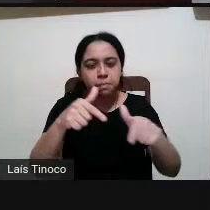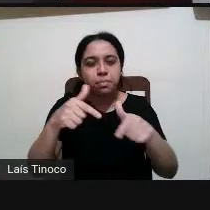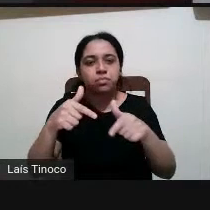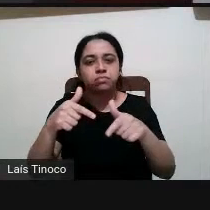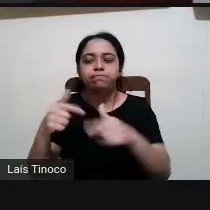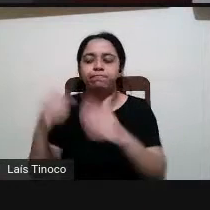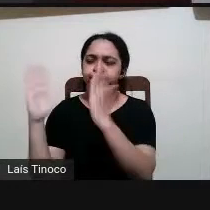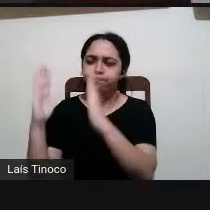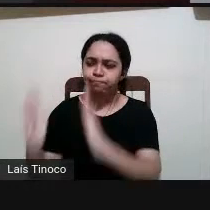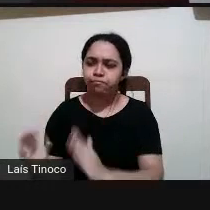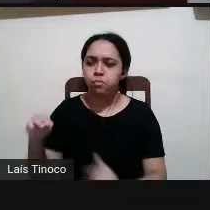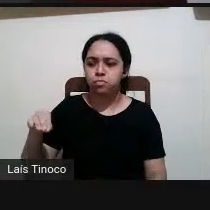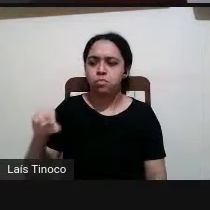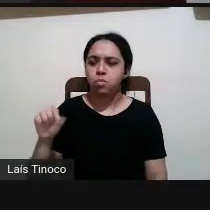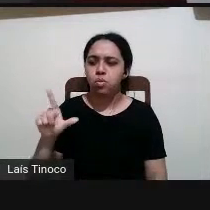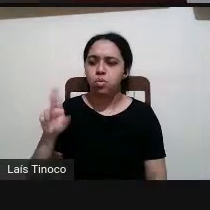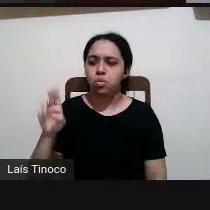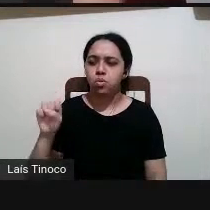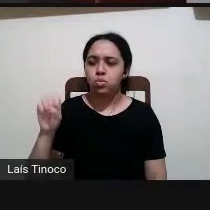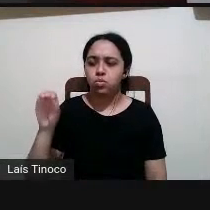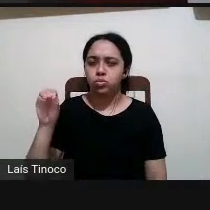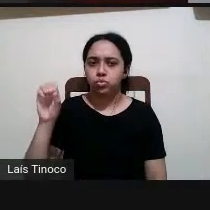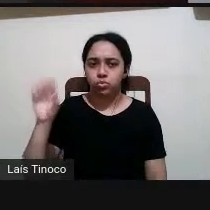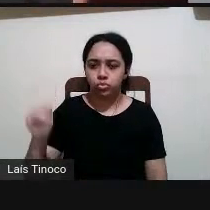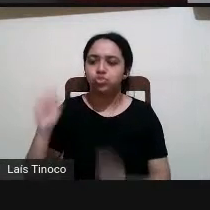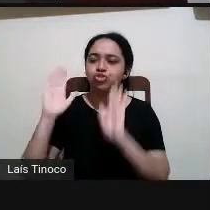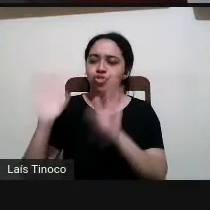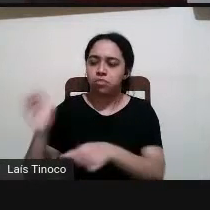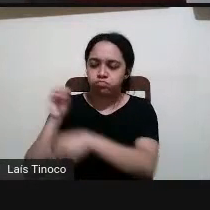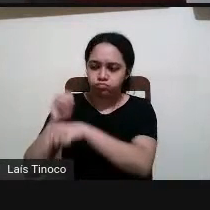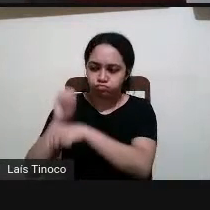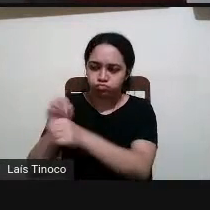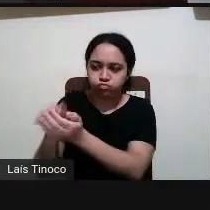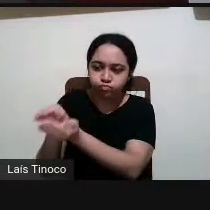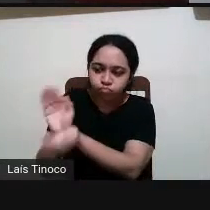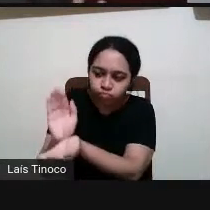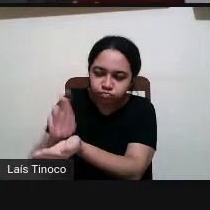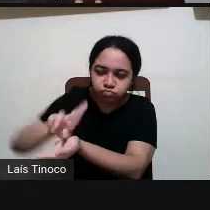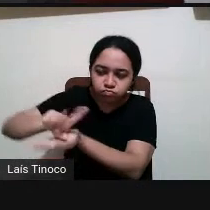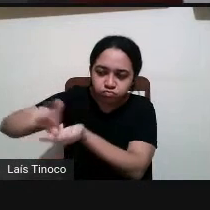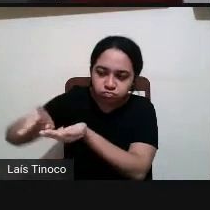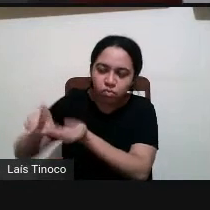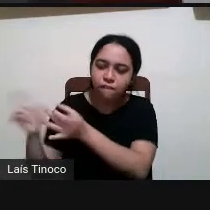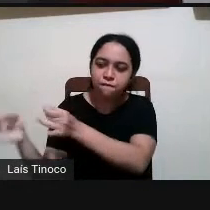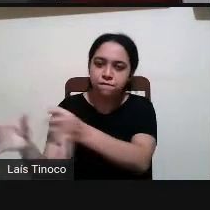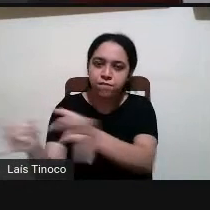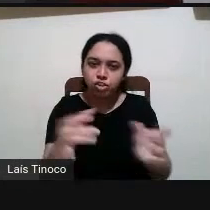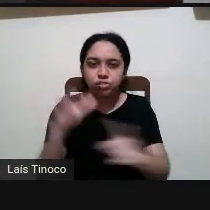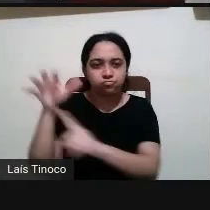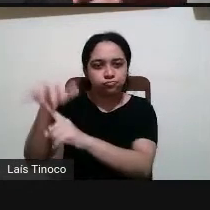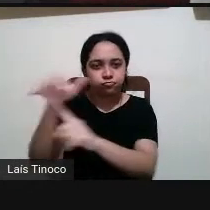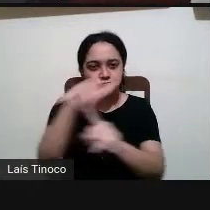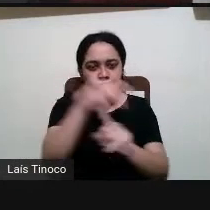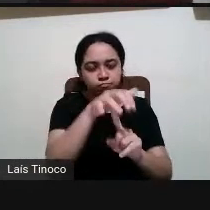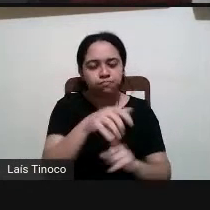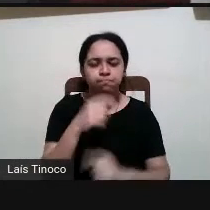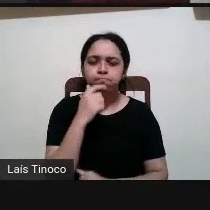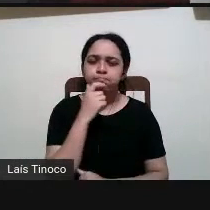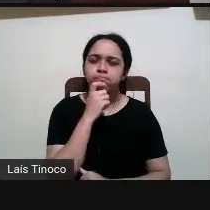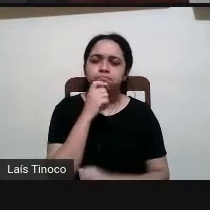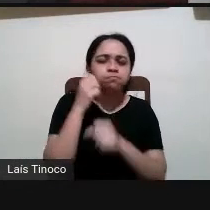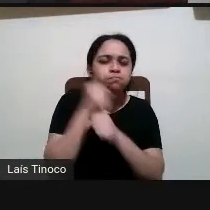moluscos cultivados e que eram vendidos em mercados, e ele fez uma estimativa de quanto